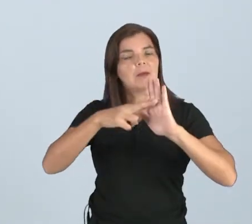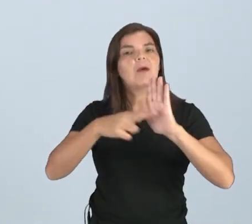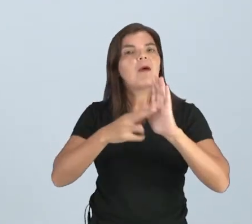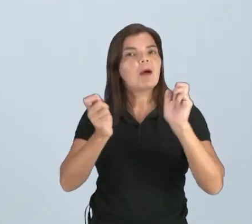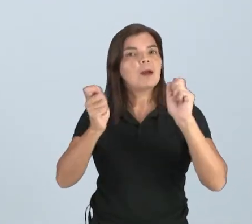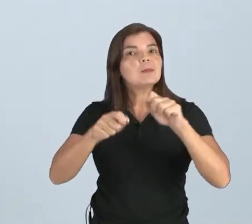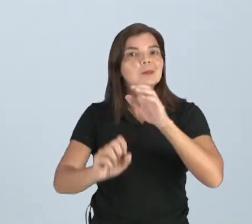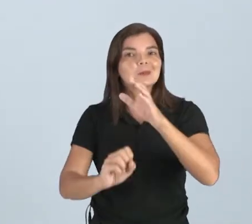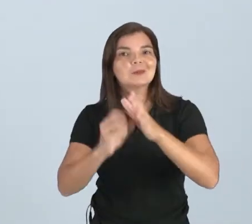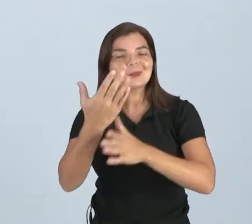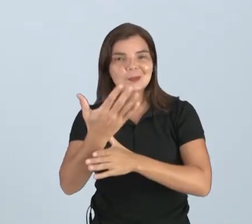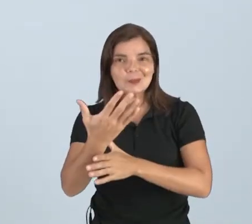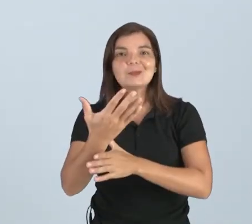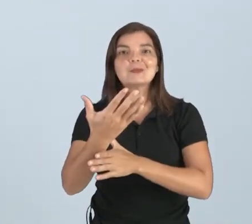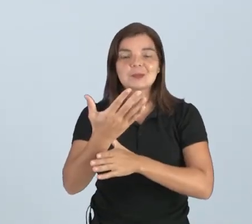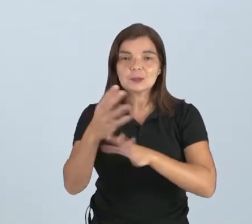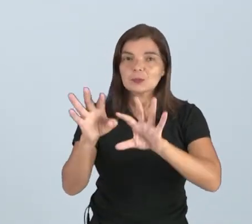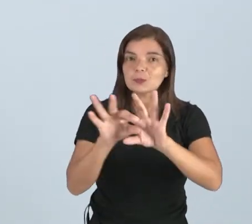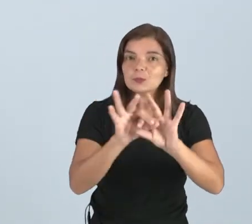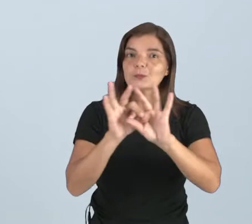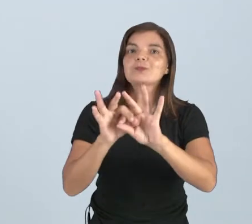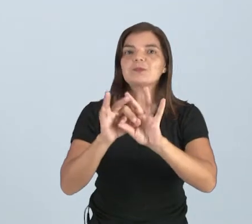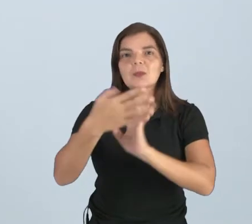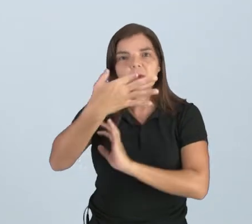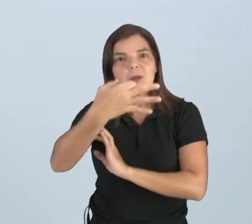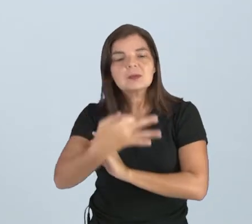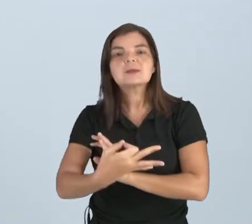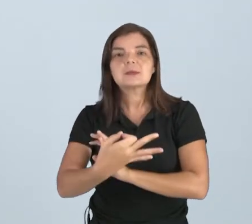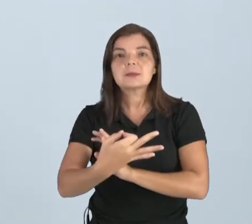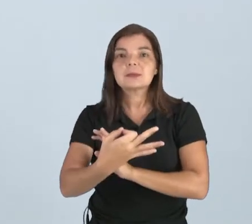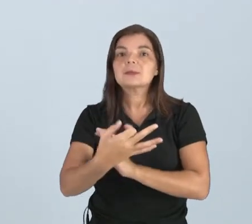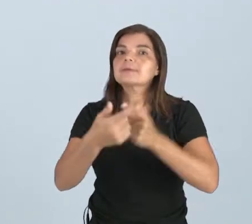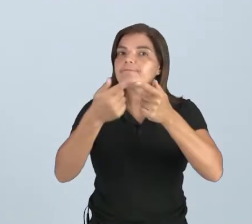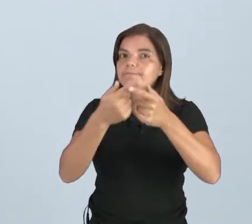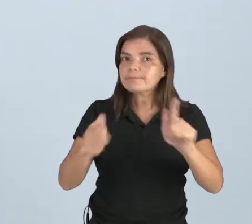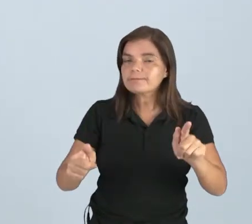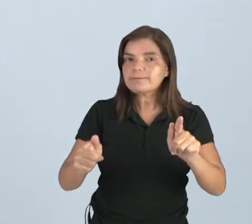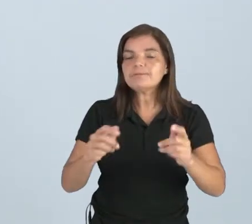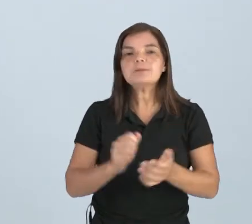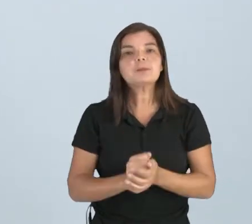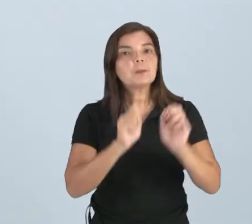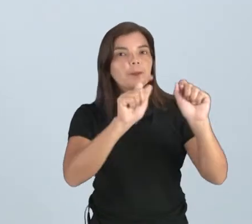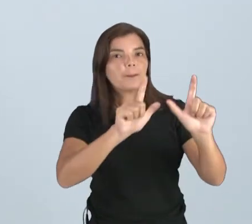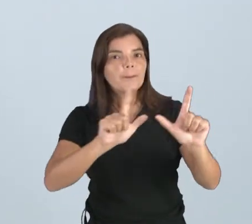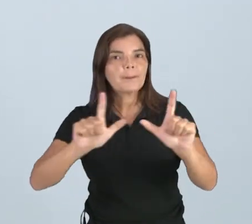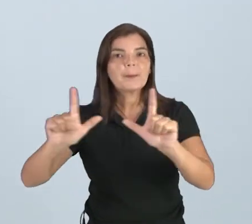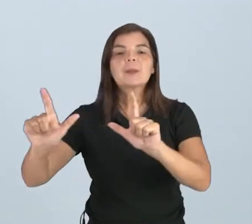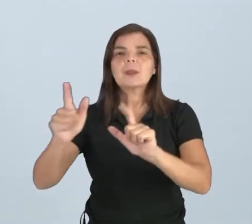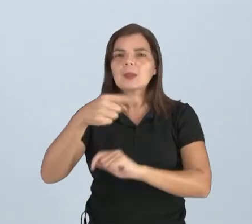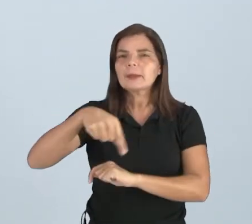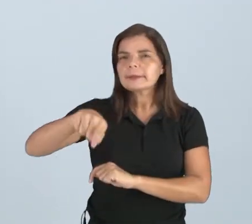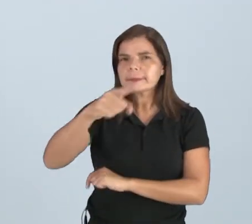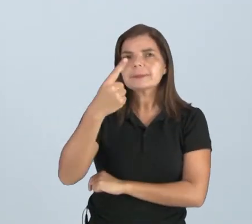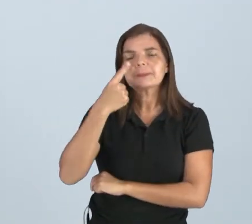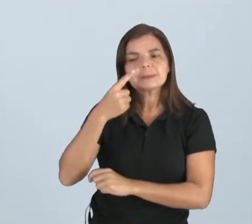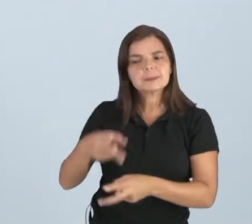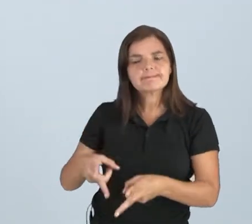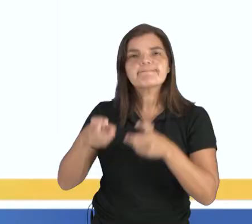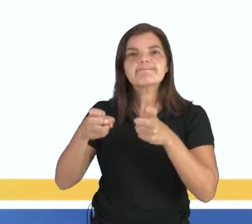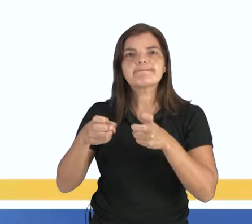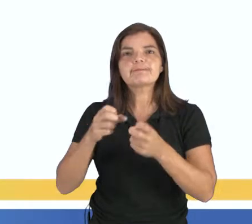possa acontecer de forma harmônica e correta segundo a gramática. Trouxe aqui uma charge para que você pudesse